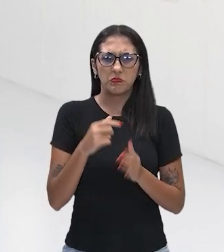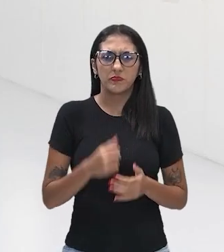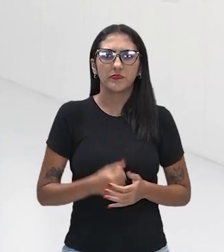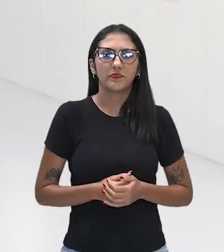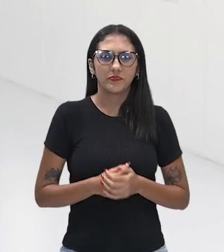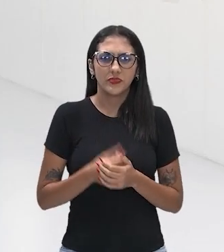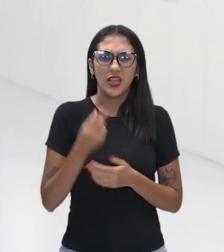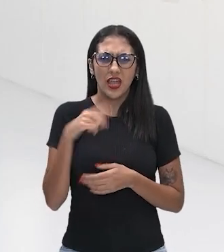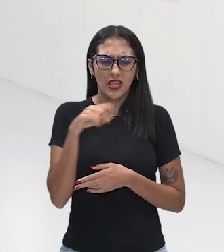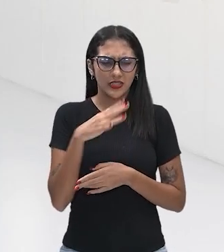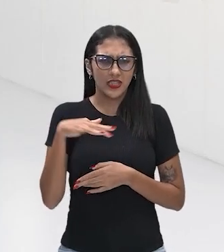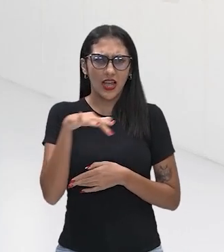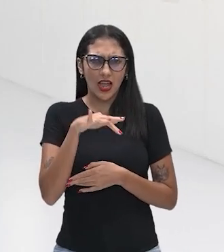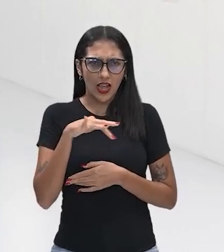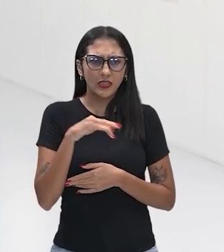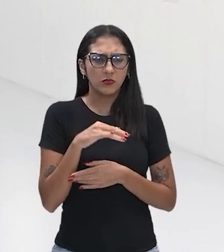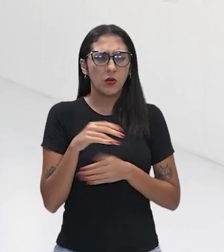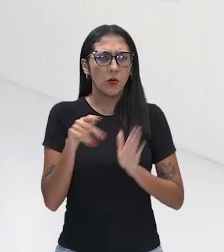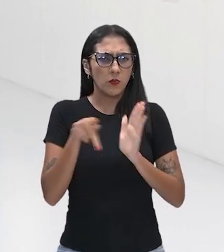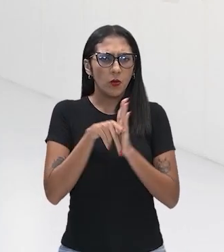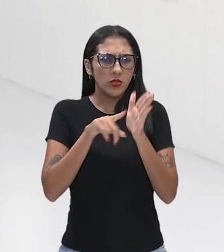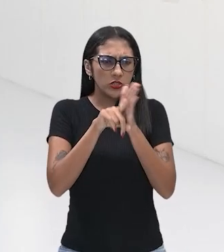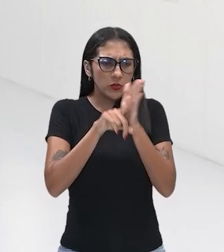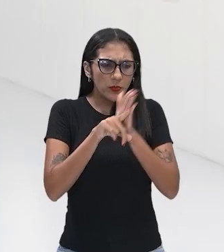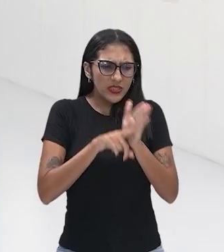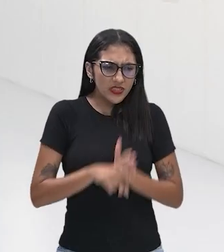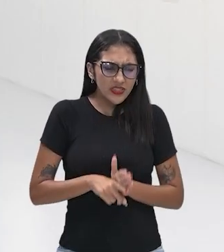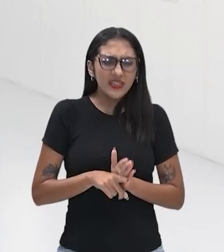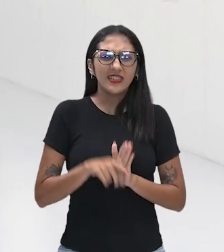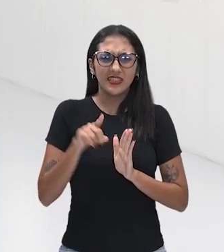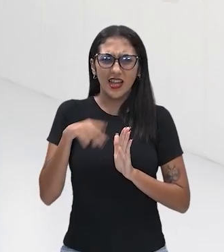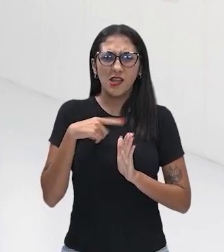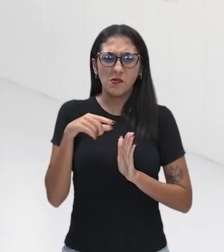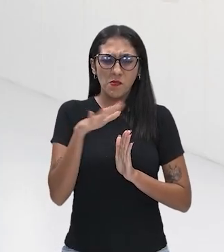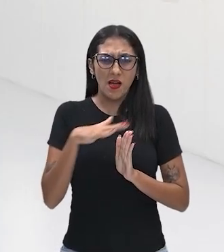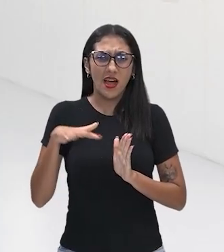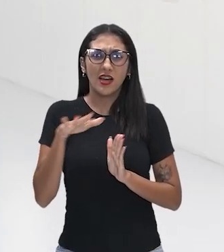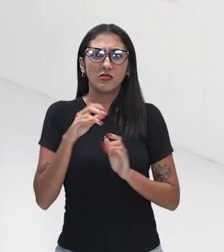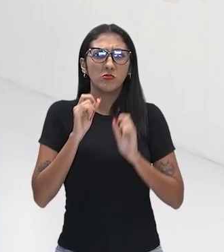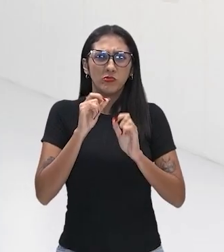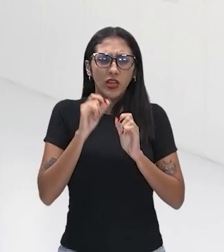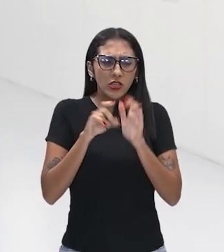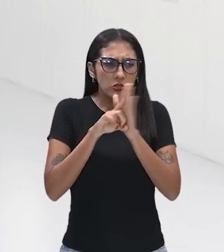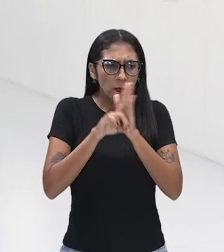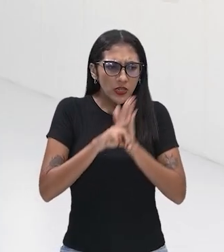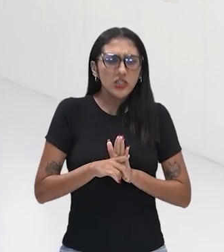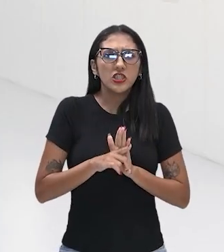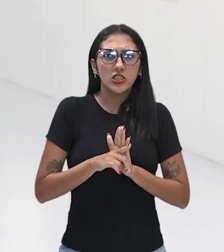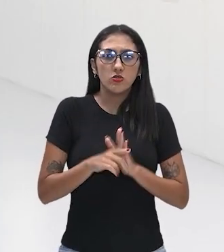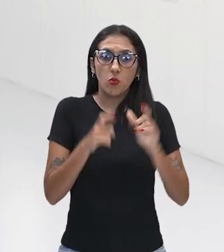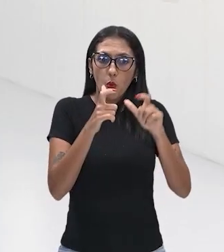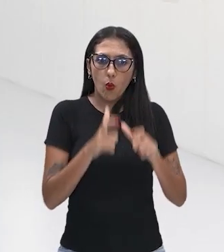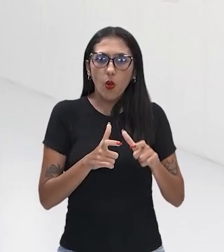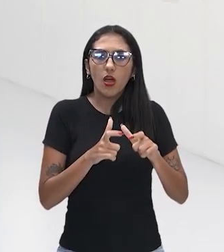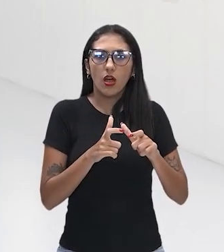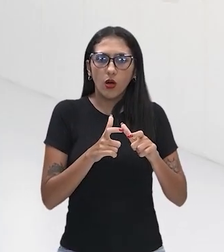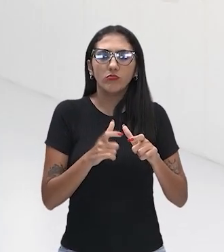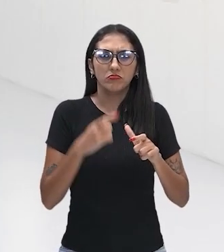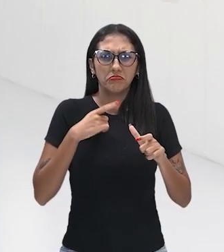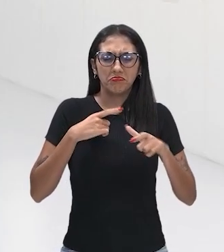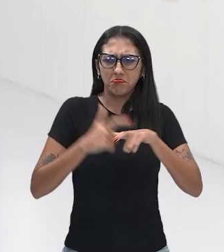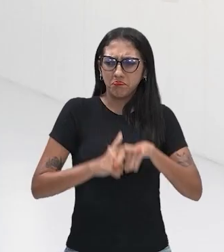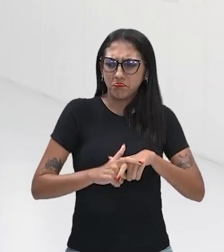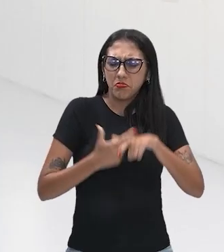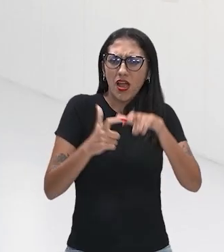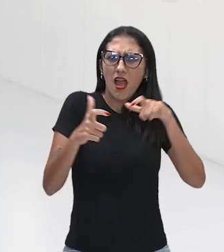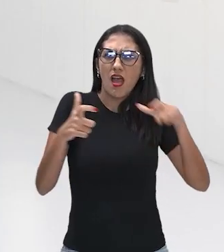laboratório aí é um laboratório de 27 quilômetros de diâmetro, está em 2 países de tão grande que